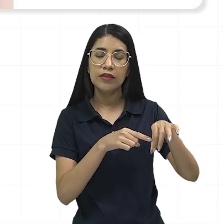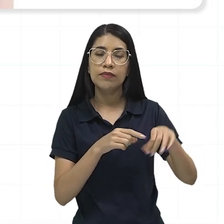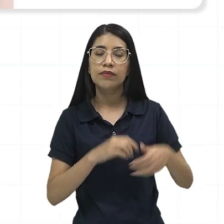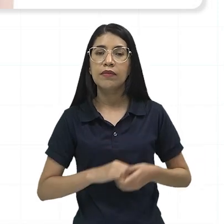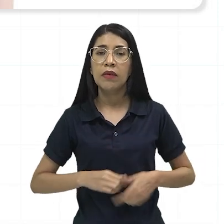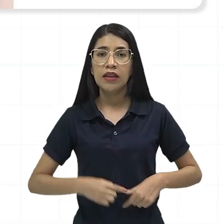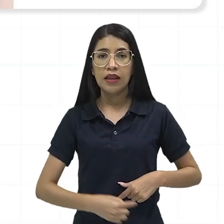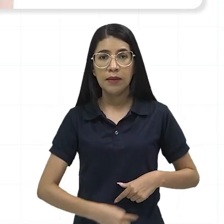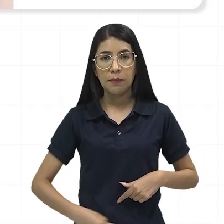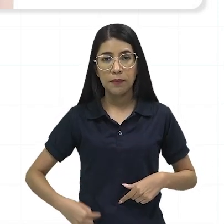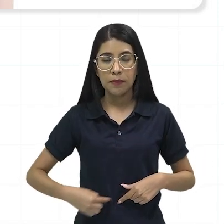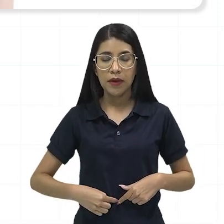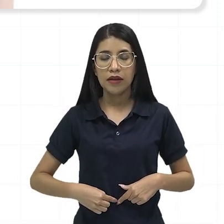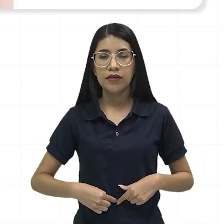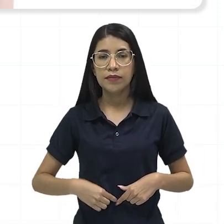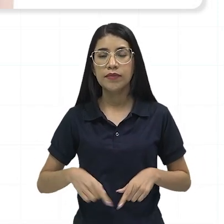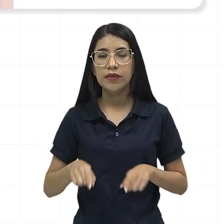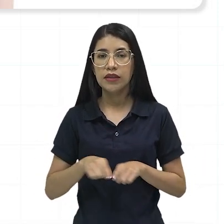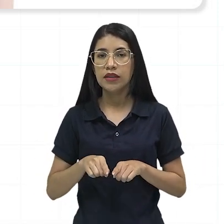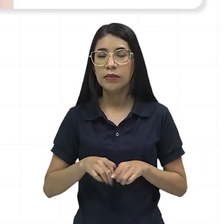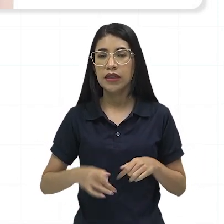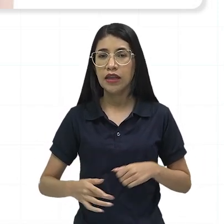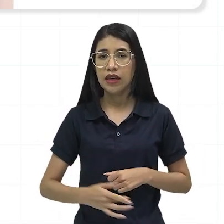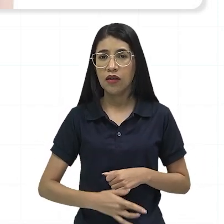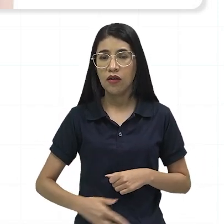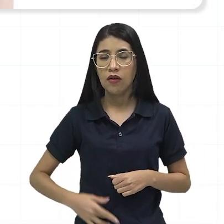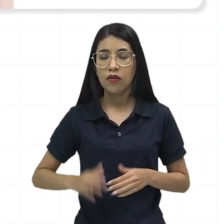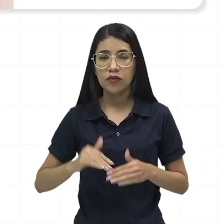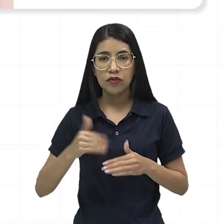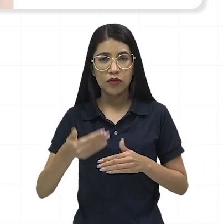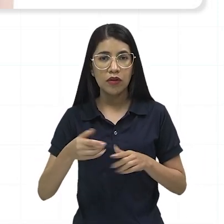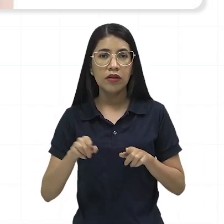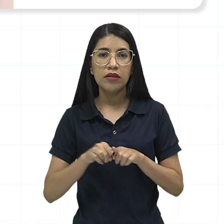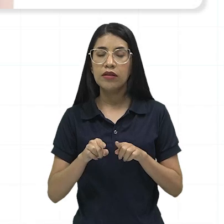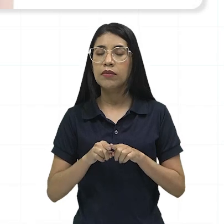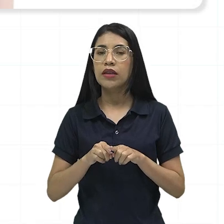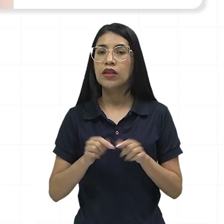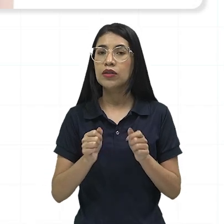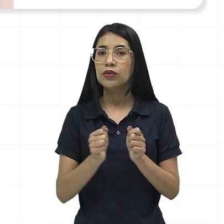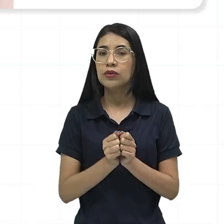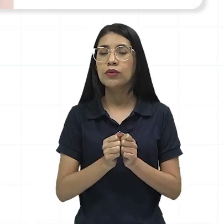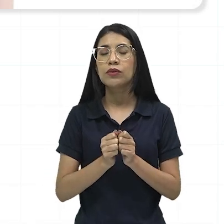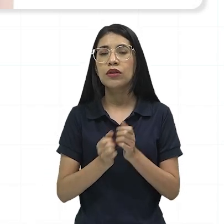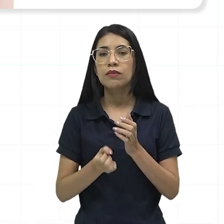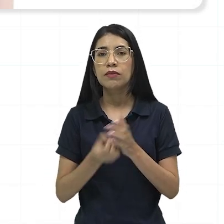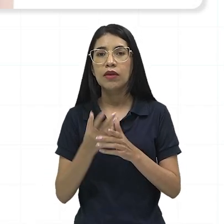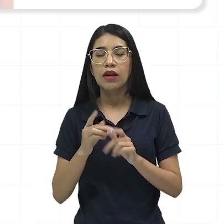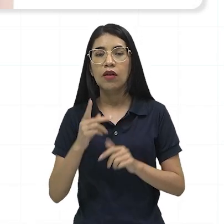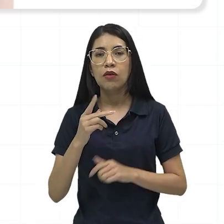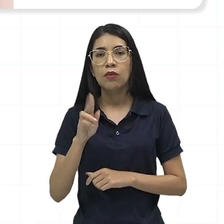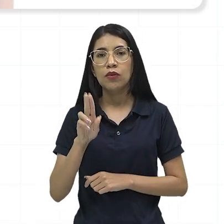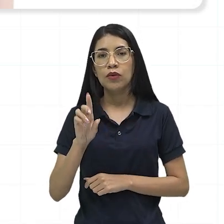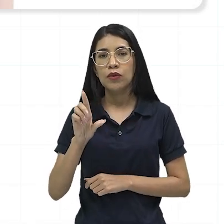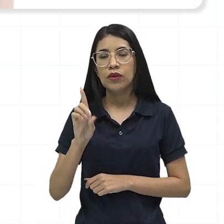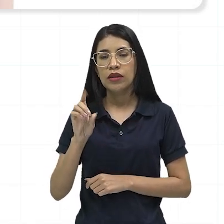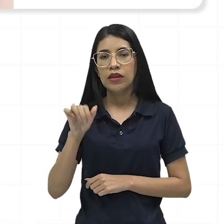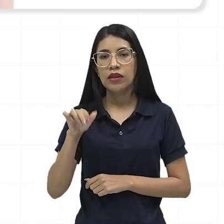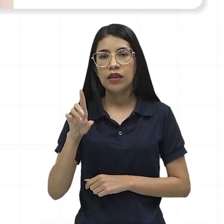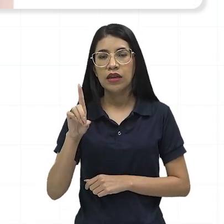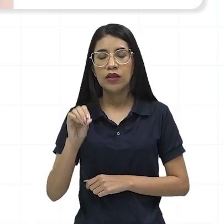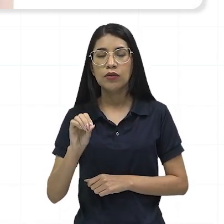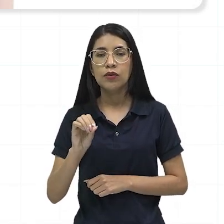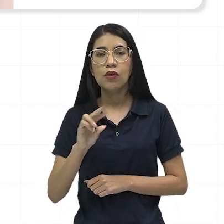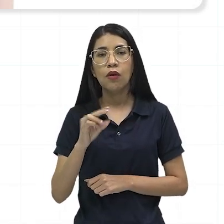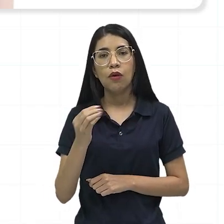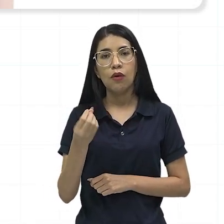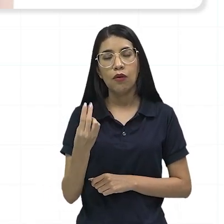do abdômen e por órgãos externos, que em conjunto formam o pudendo feminino ou vulva. Então